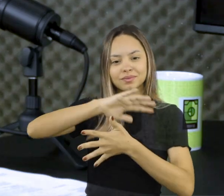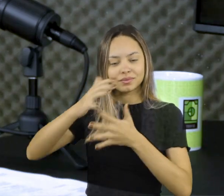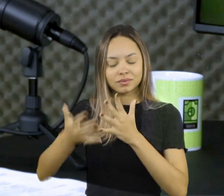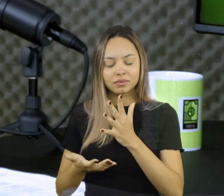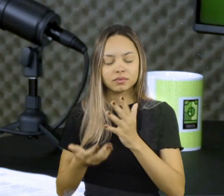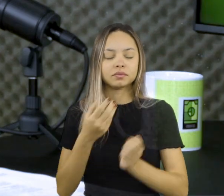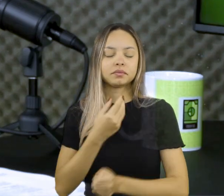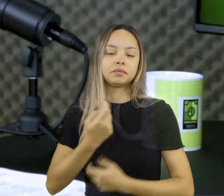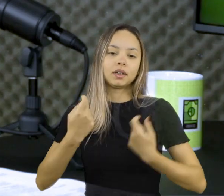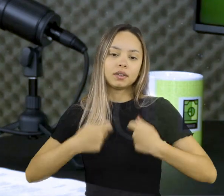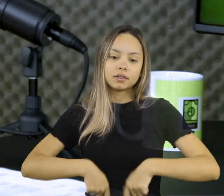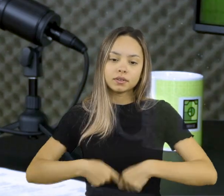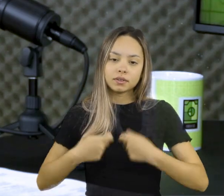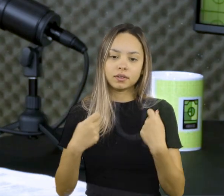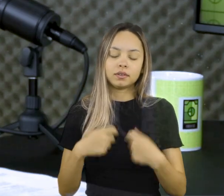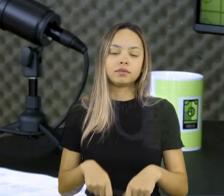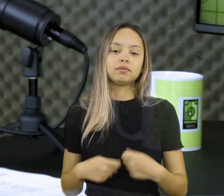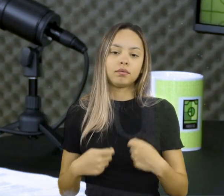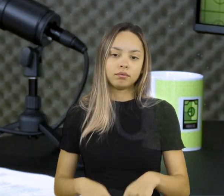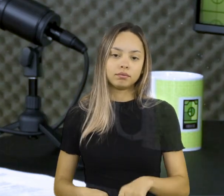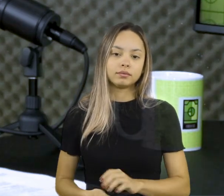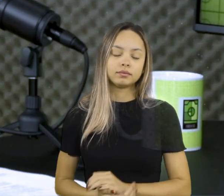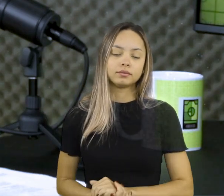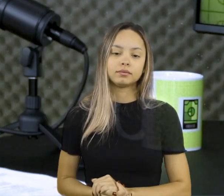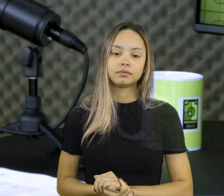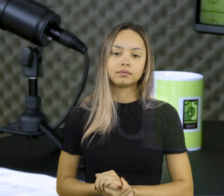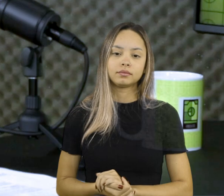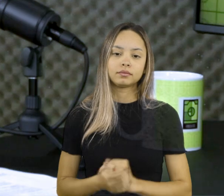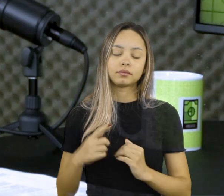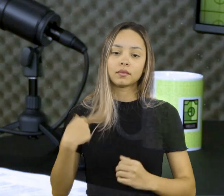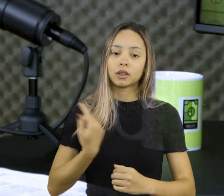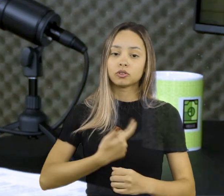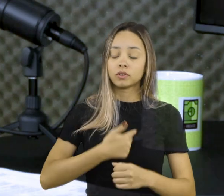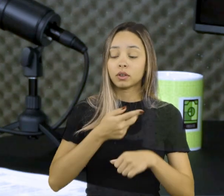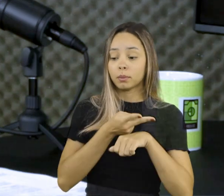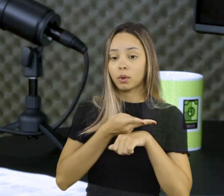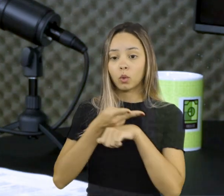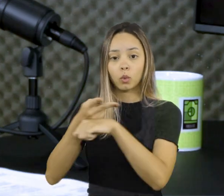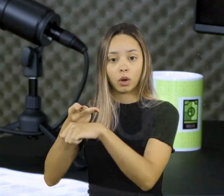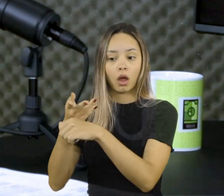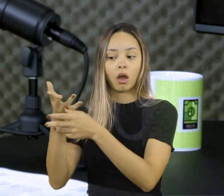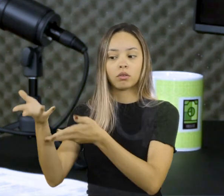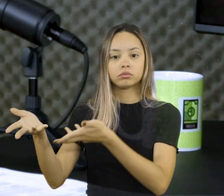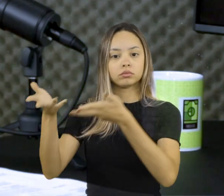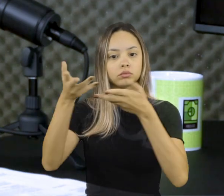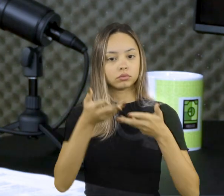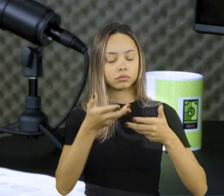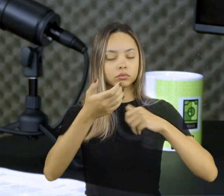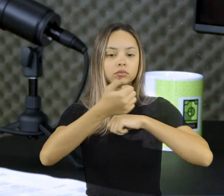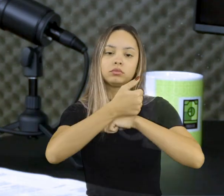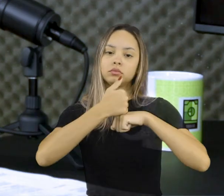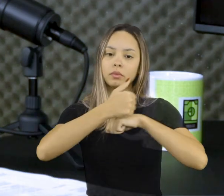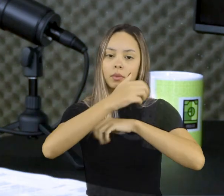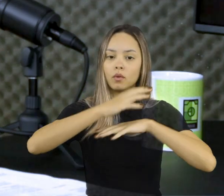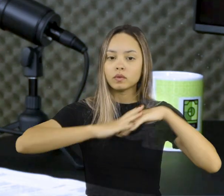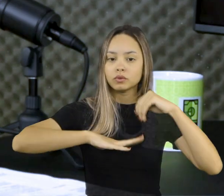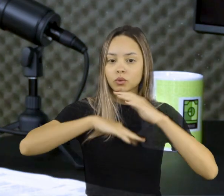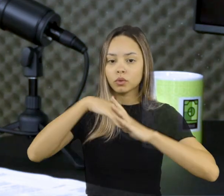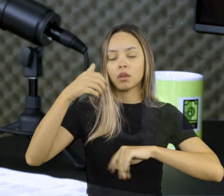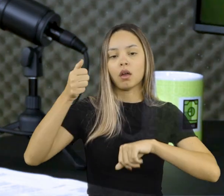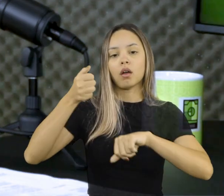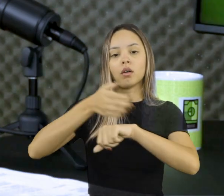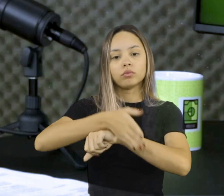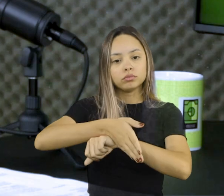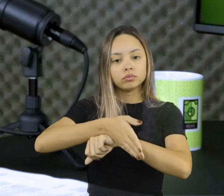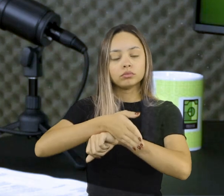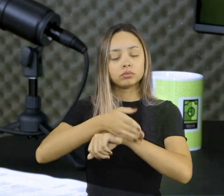Libras? Então, a gente vai ter que chamar esse profissional para dentro. Então, olha